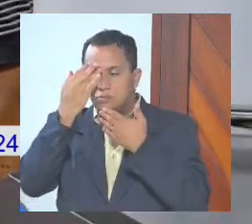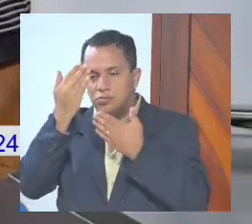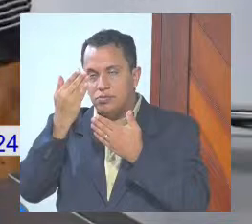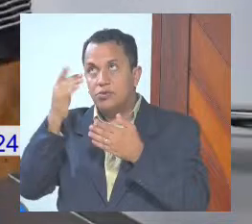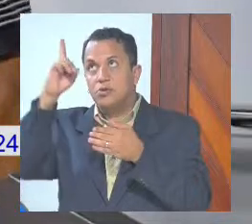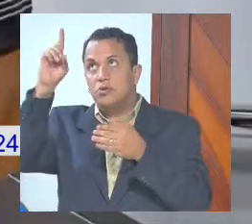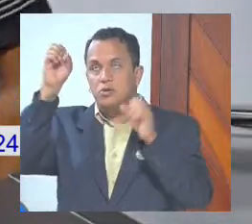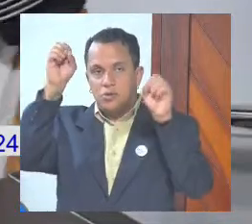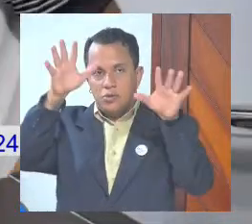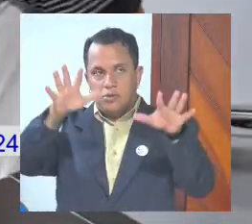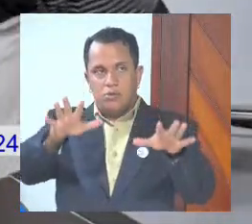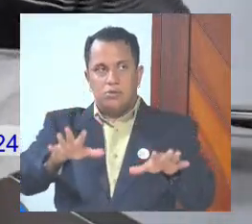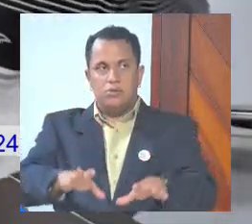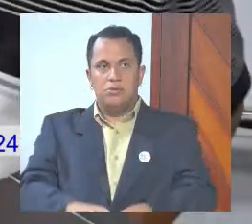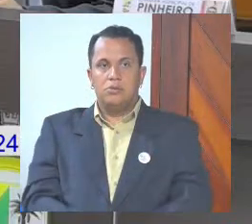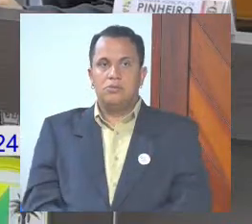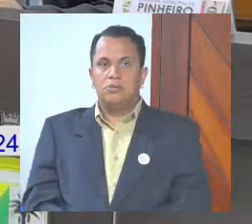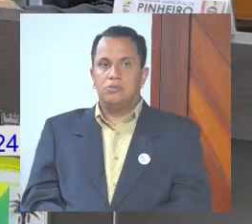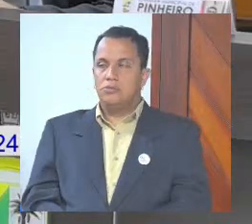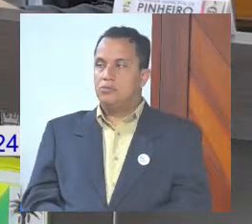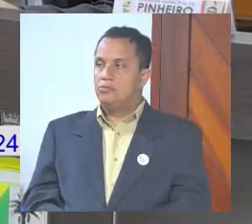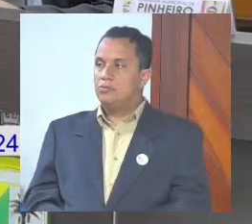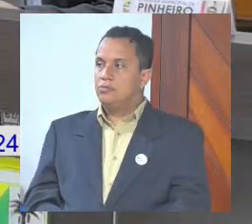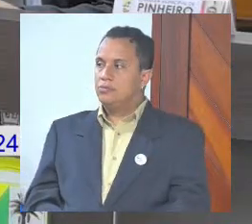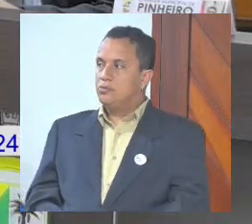obrigado e que Deus nos abençoe. Valeu.